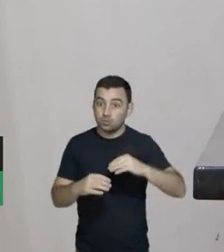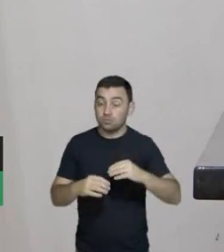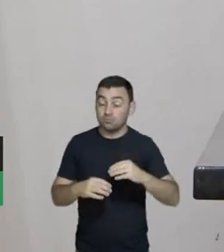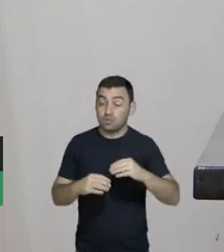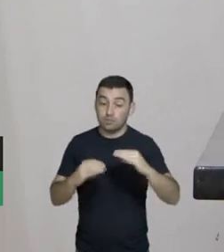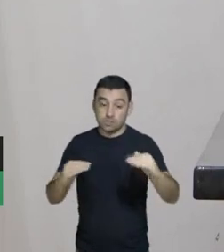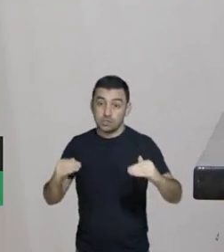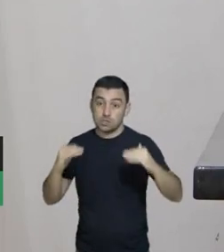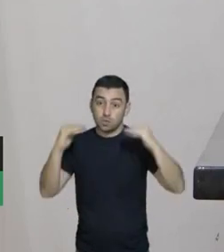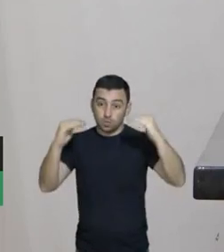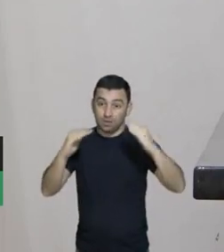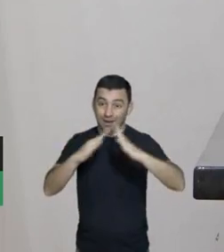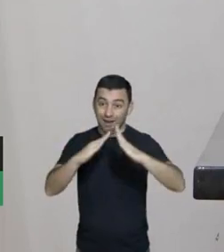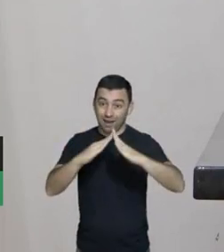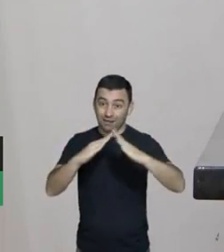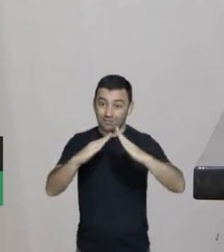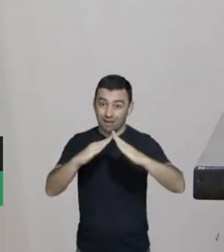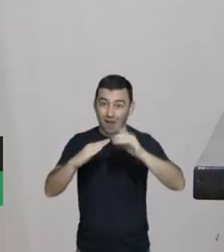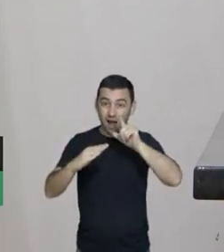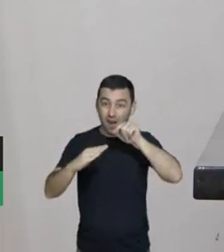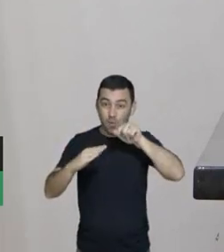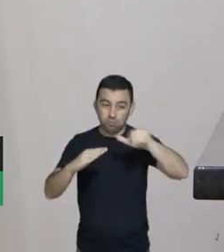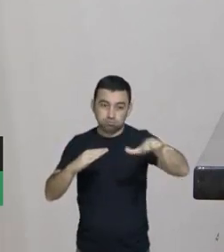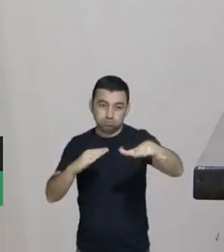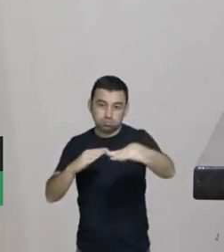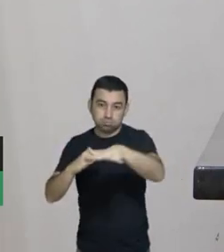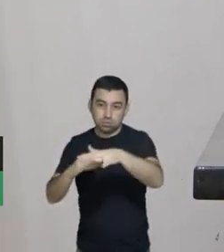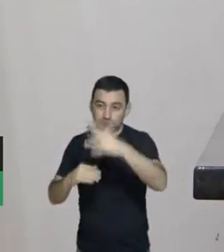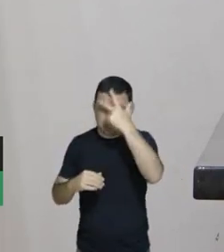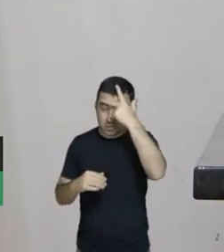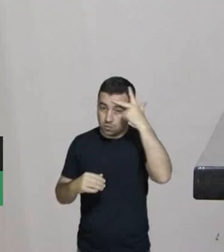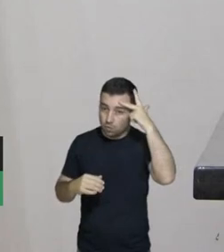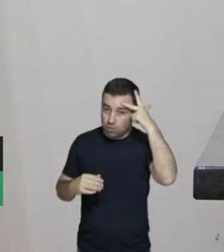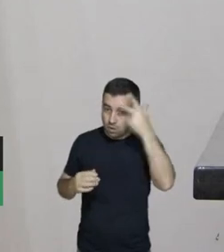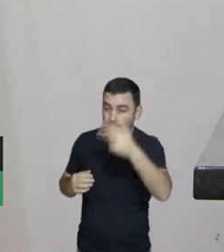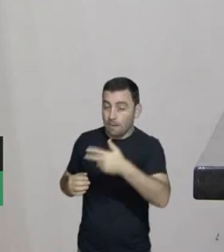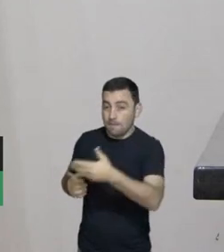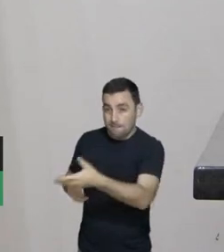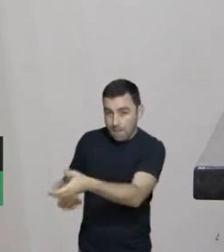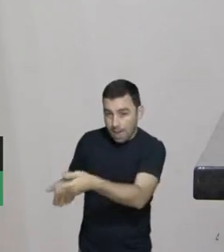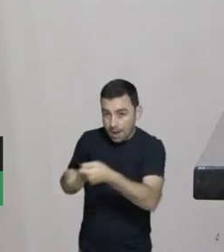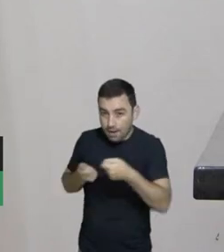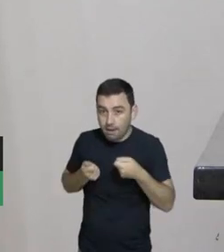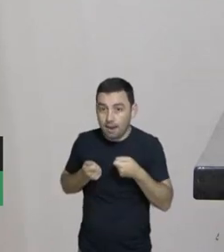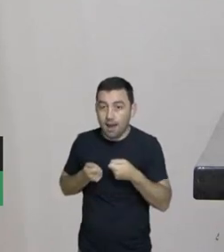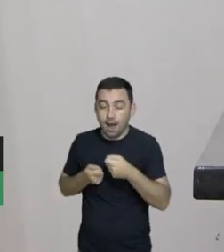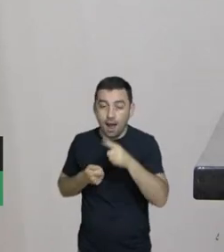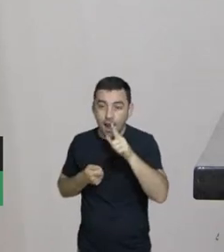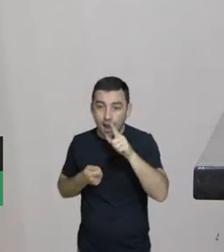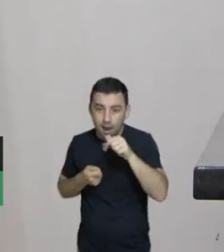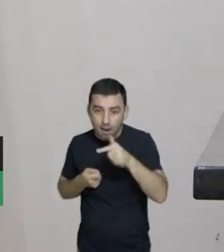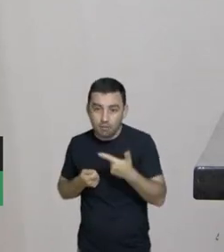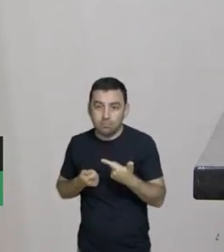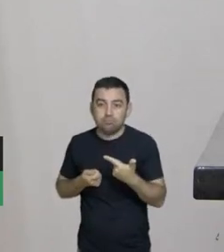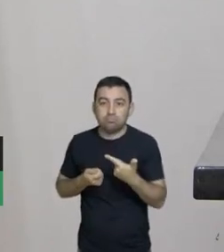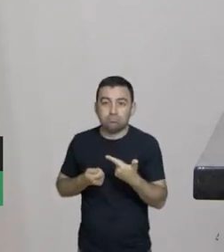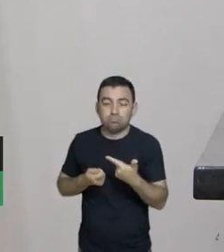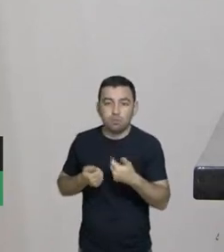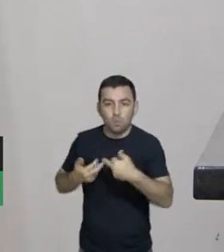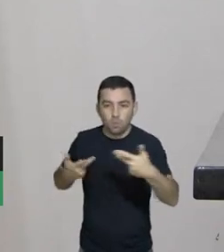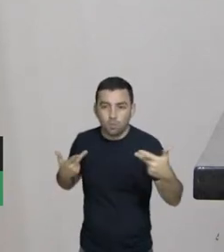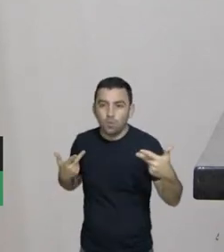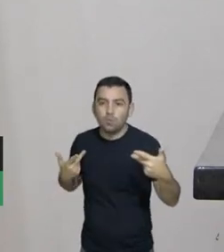segundo andar das casas, as pessoas recebendo no segundo pavimento água na metade da canela e não tendo